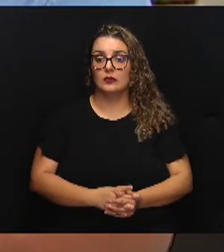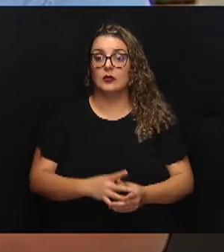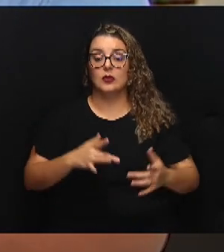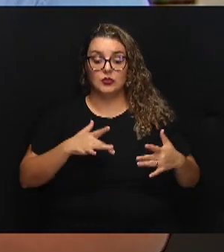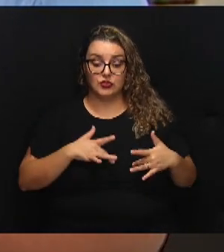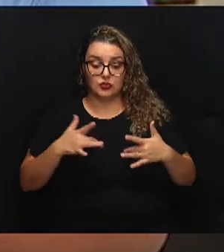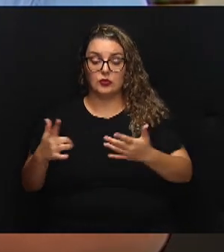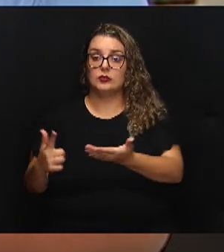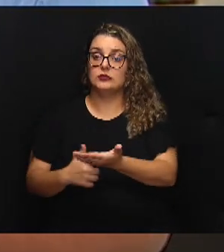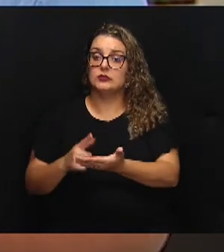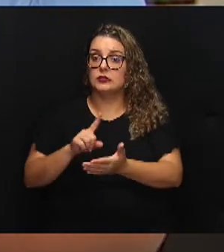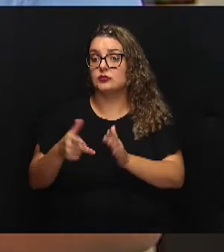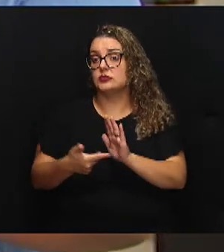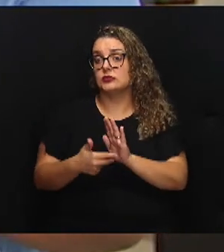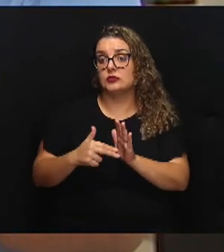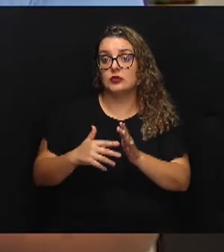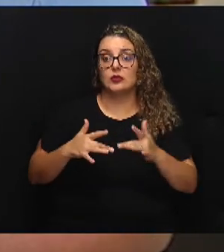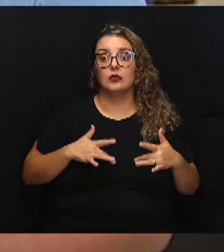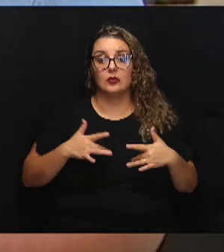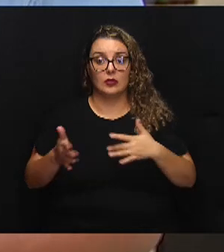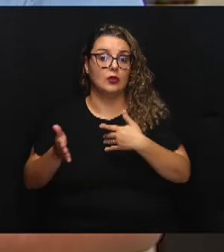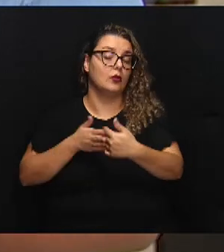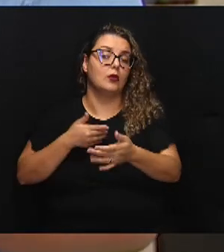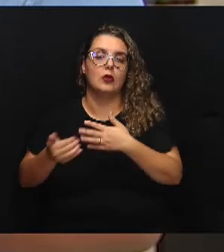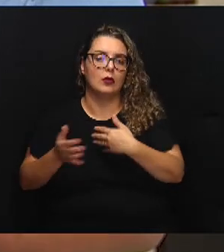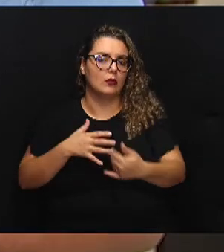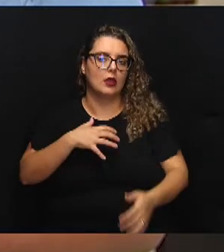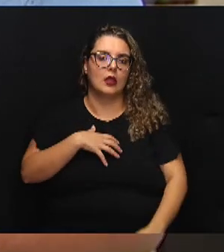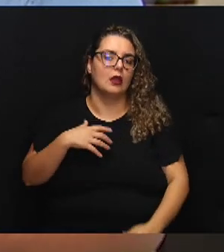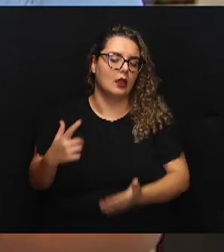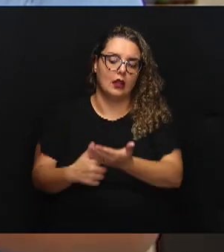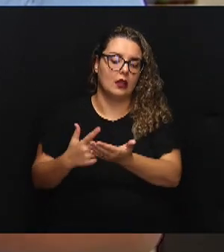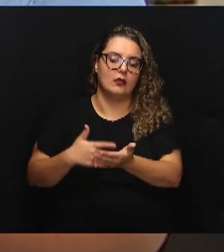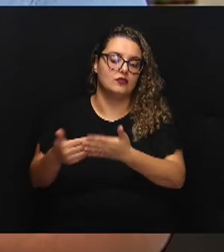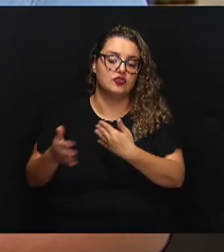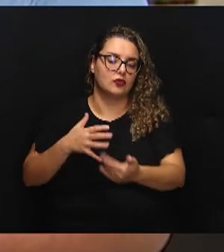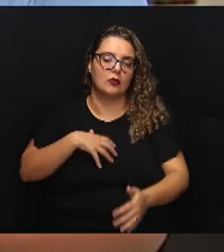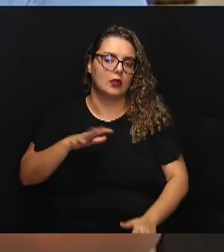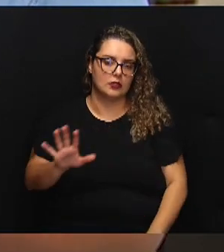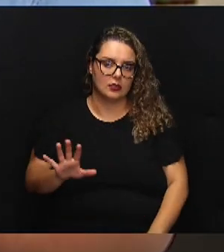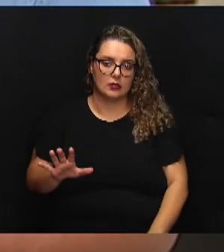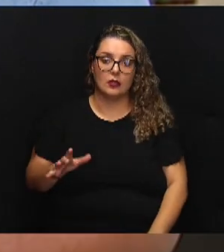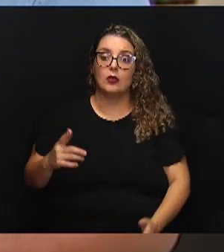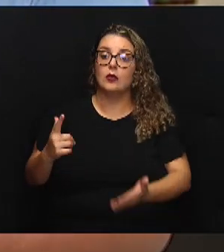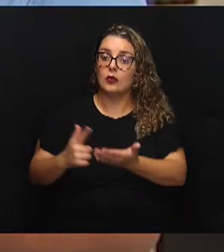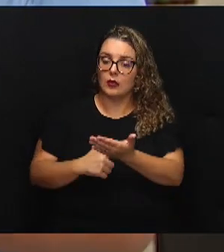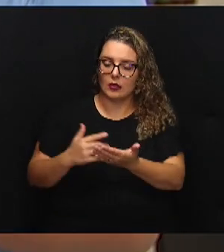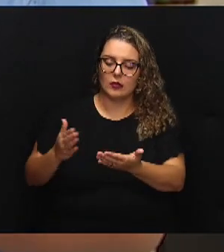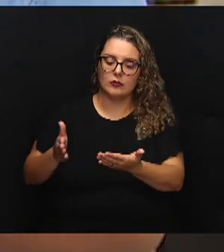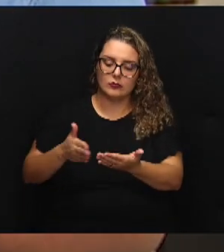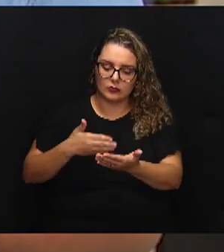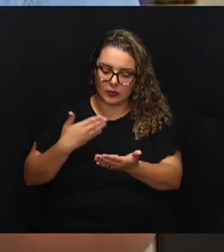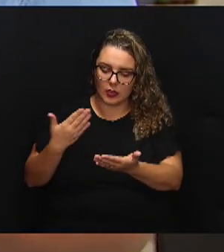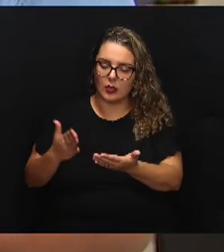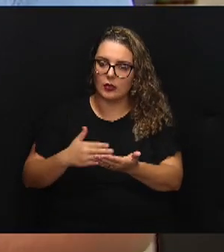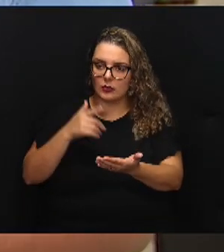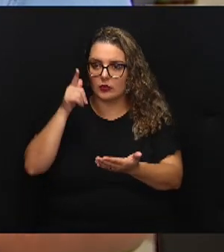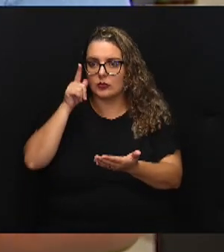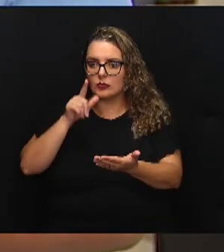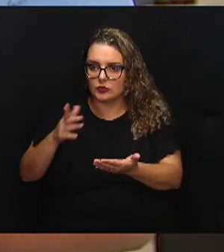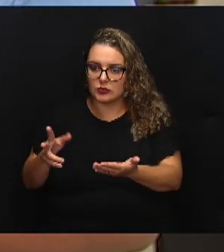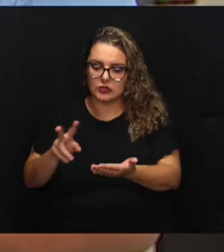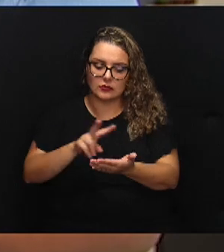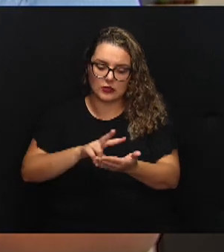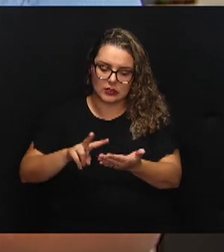um livro não significa que você tenha que doar qualquer livro. É importante que o livro dele tenha condições de ser manuseado, ele tenha condições de ser